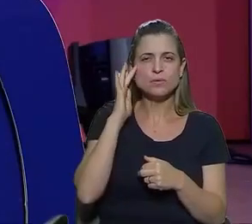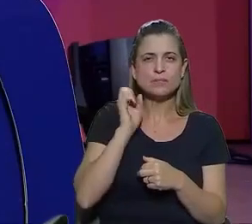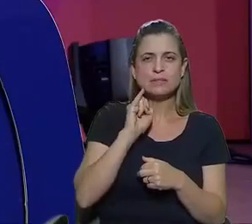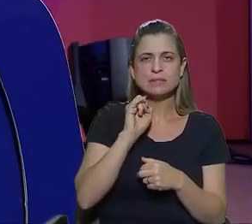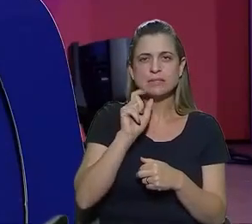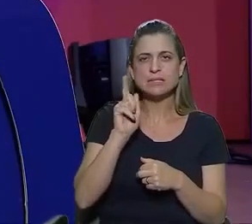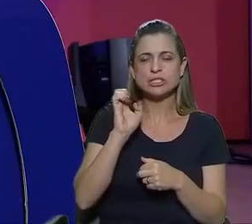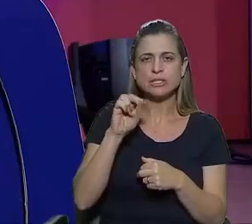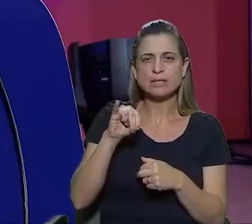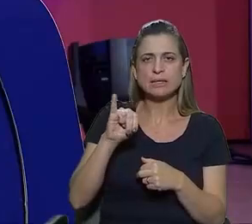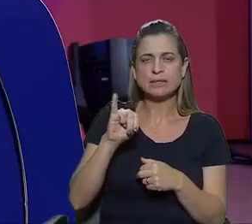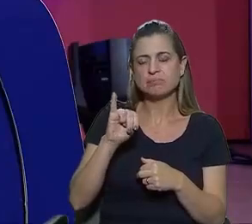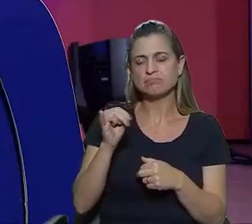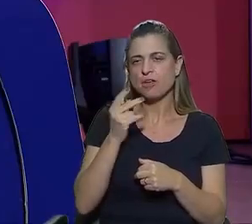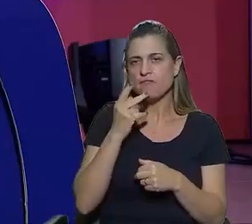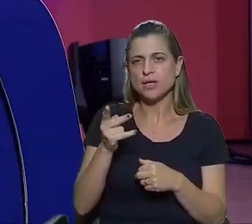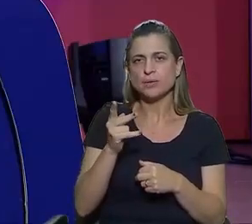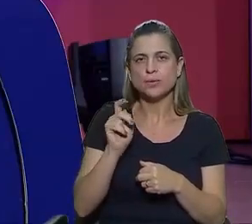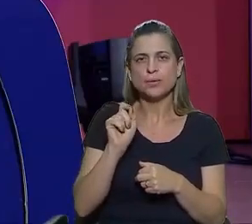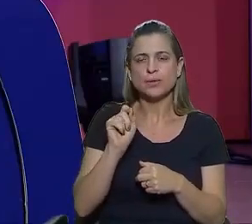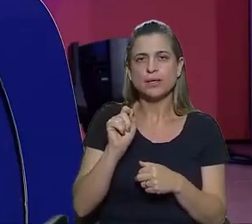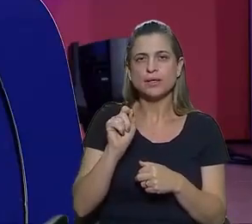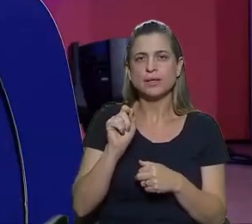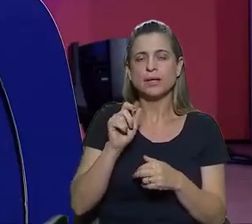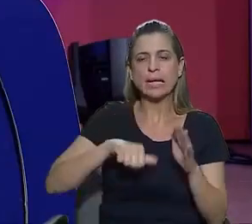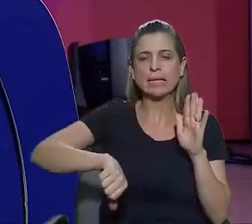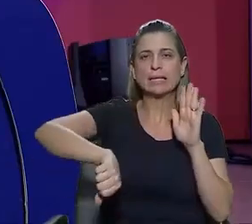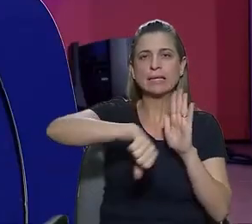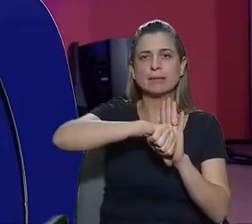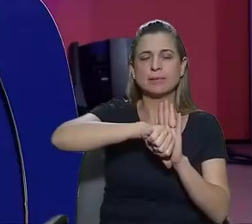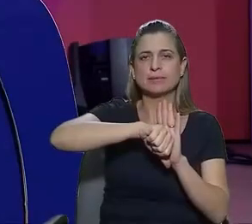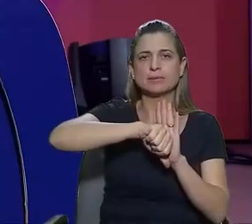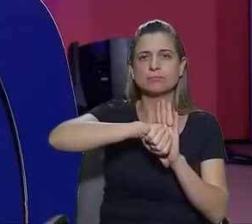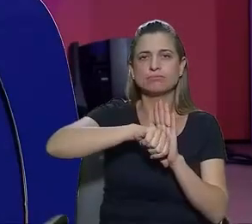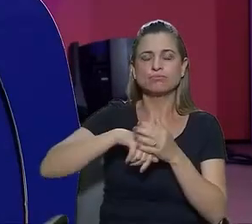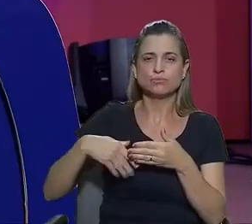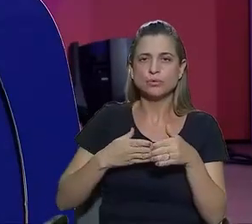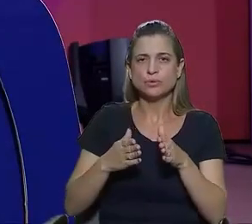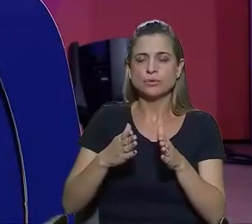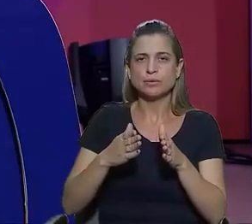isso, ou citando alguém, mas eu lembro da Geni falando um pouco sobre a criminalização do deslocamento também. Né?